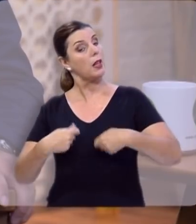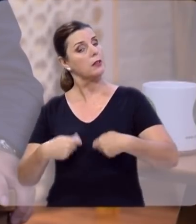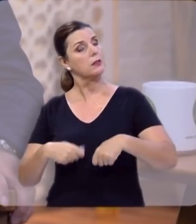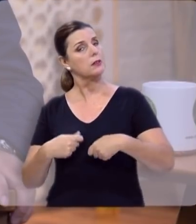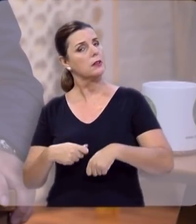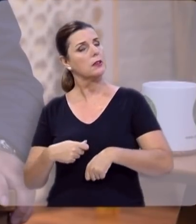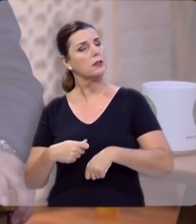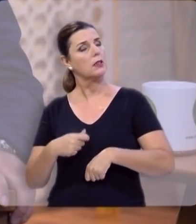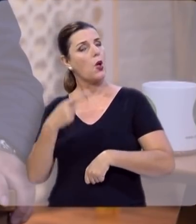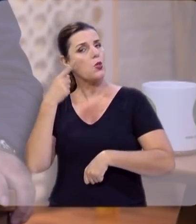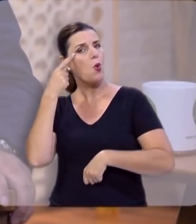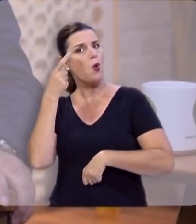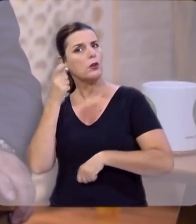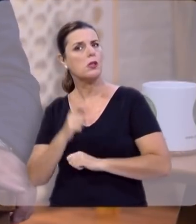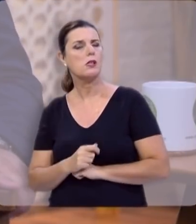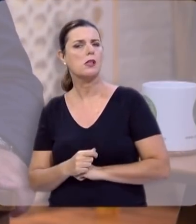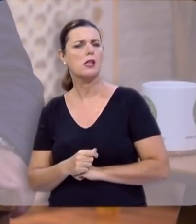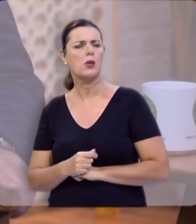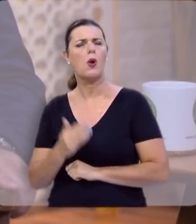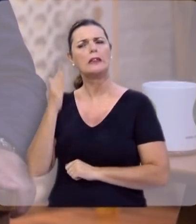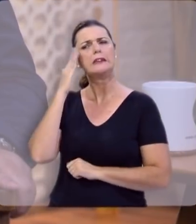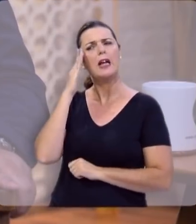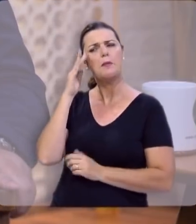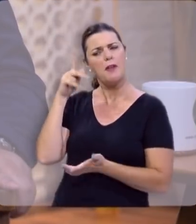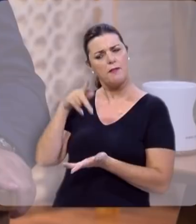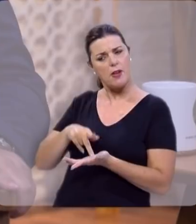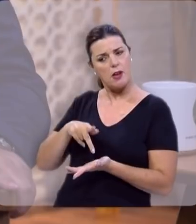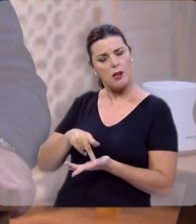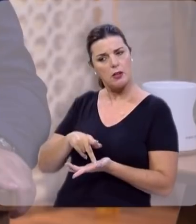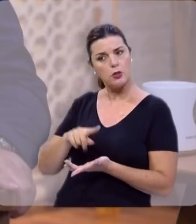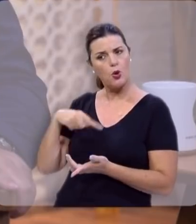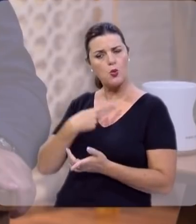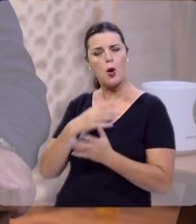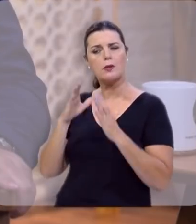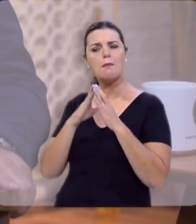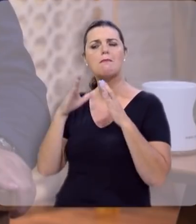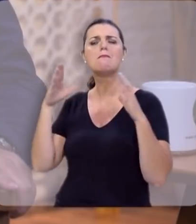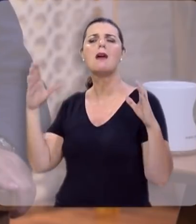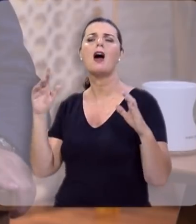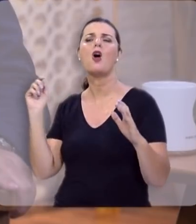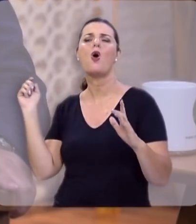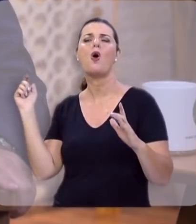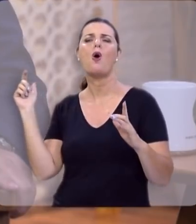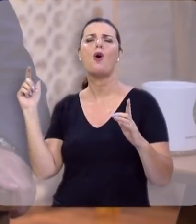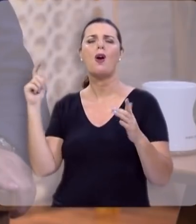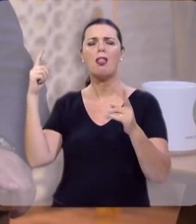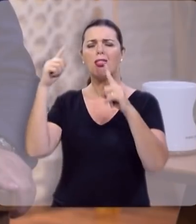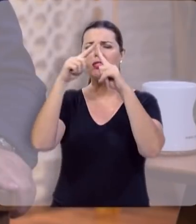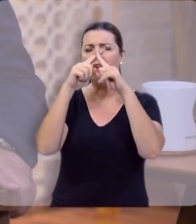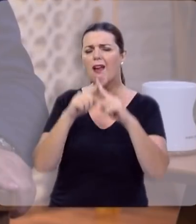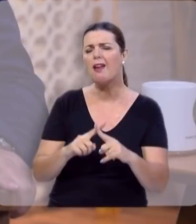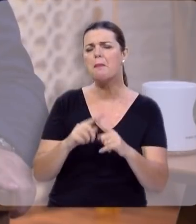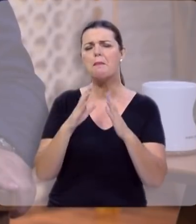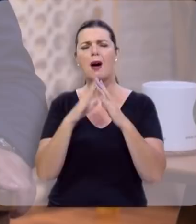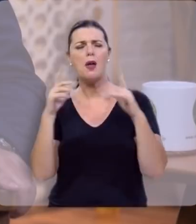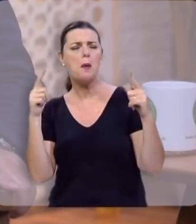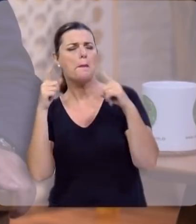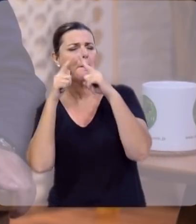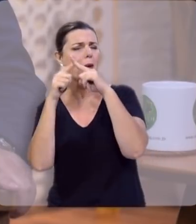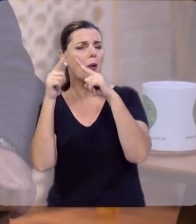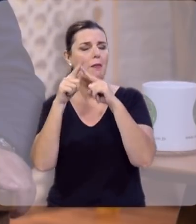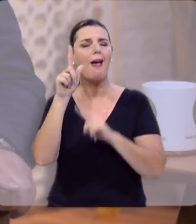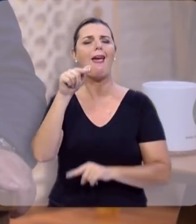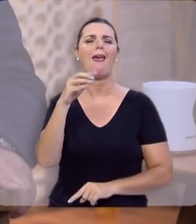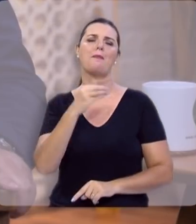amigo reverendo Rodrigo, identificar que, de fato, o nosso maior gigante, o maior desafio, o maior problema